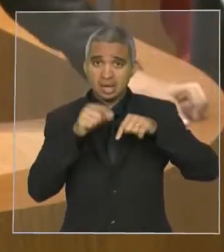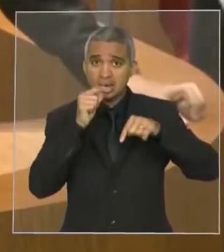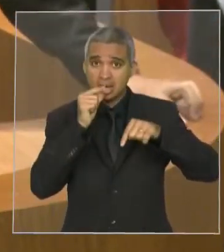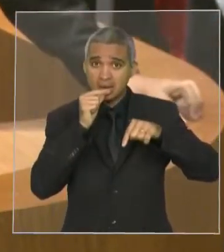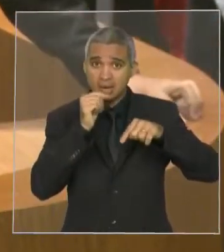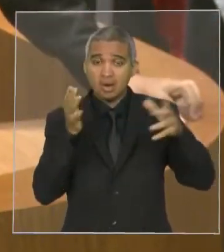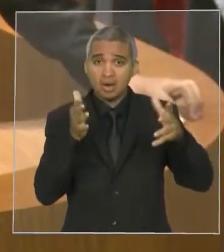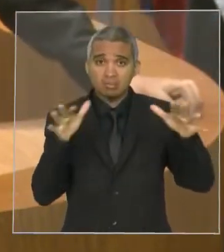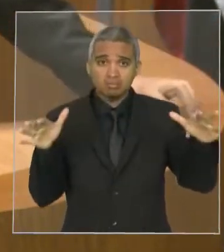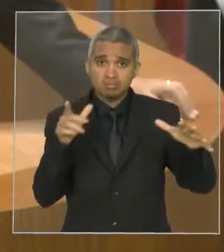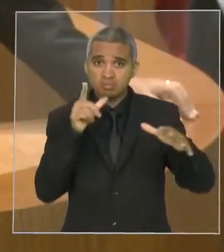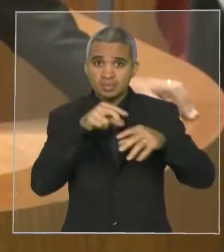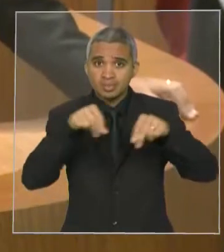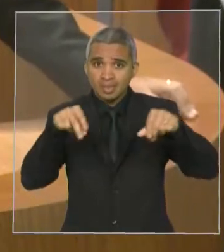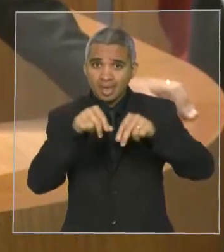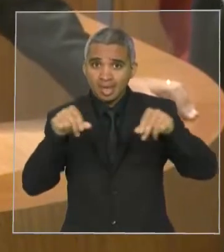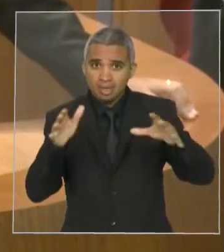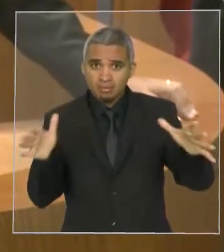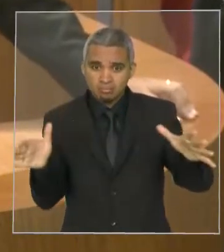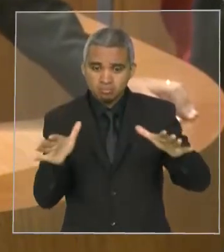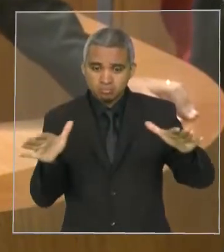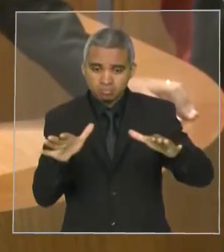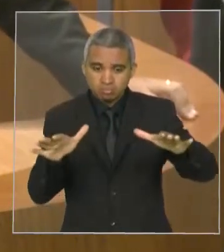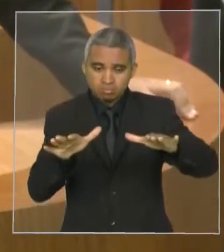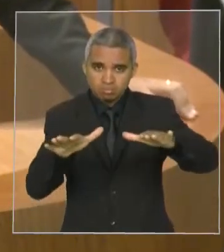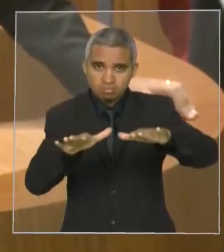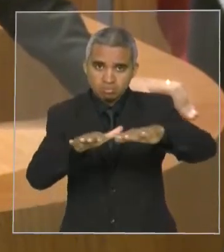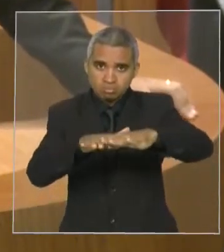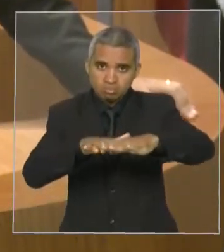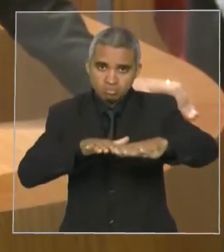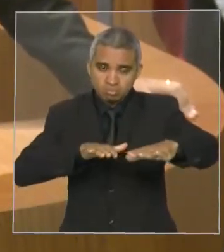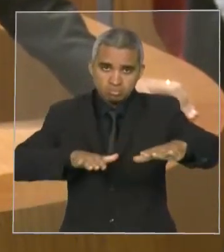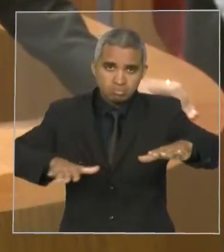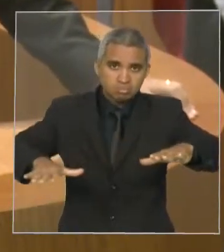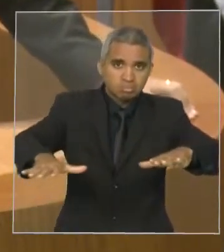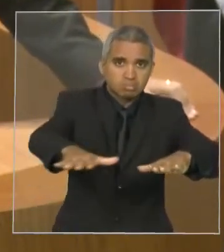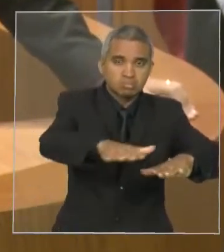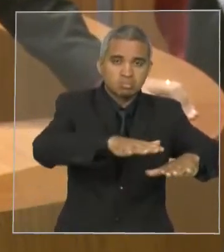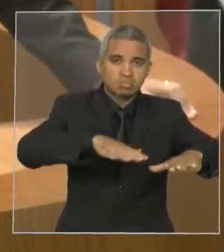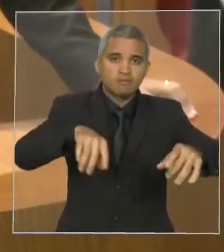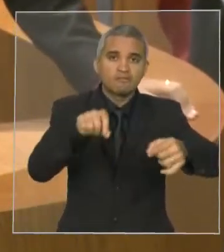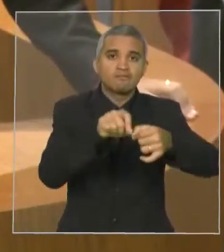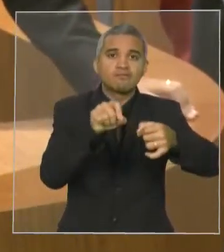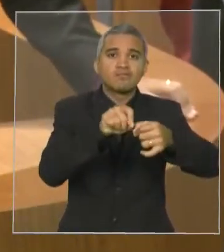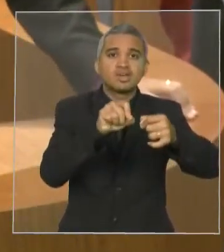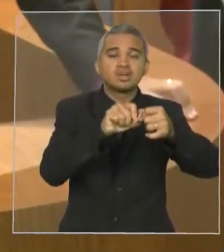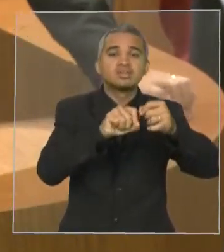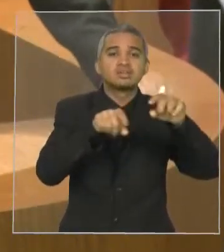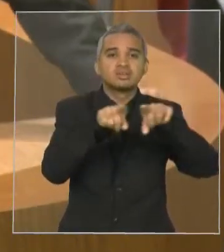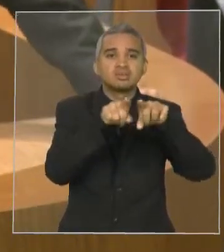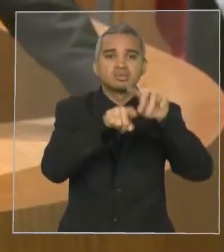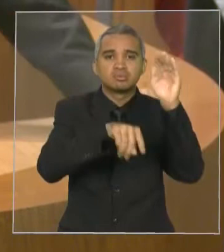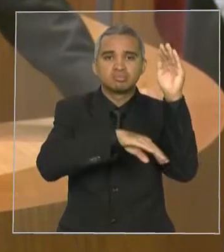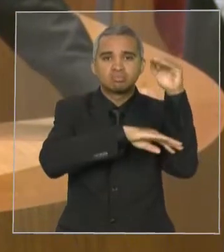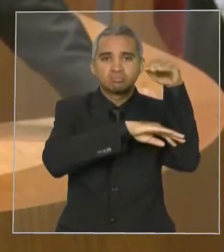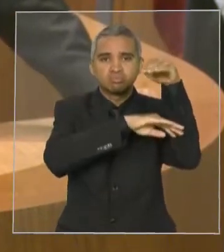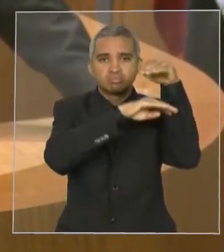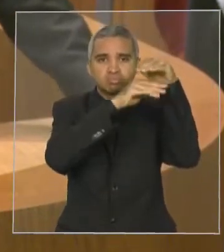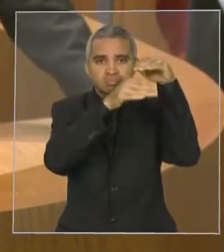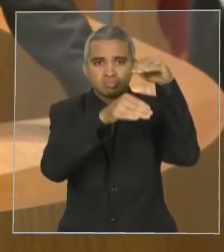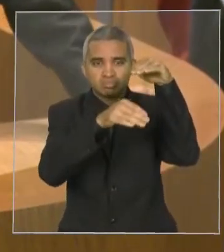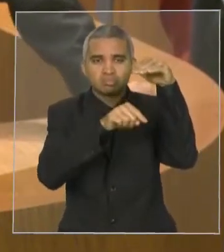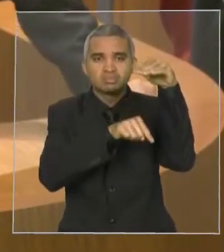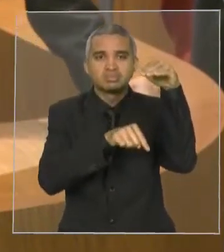acústica são 20 mil metros quadrados de área até então em imperatriz não